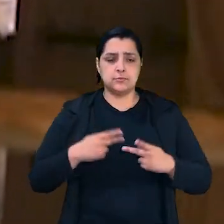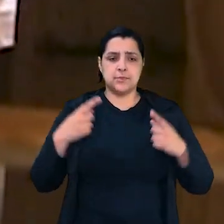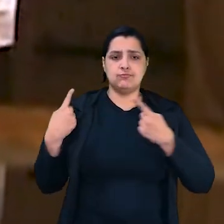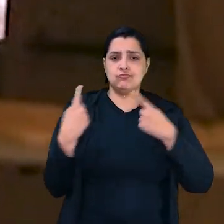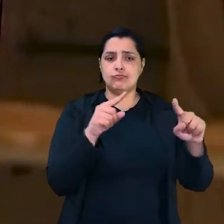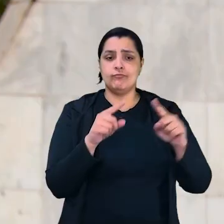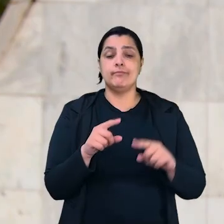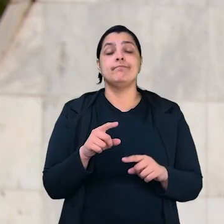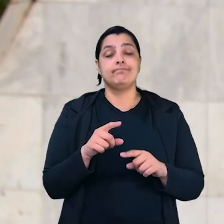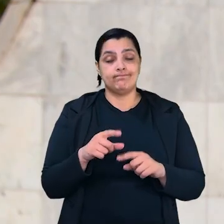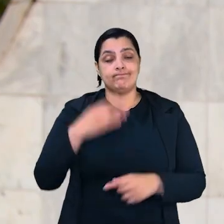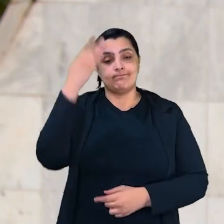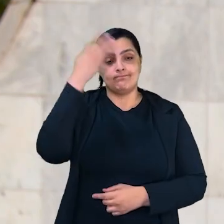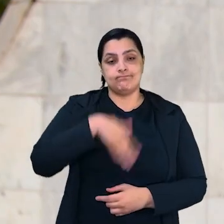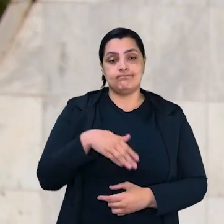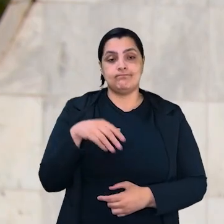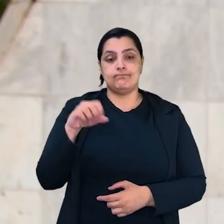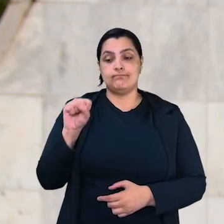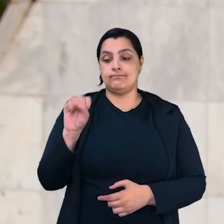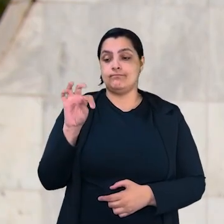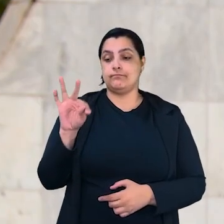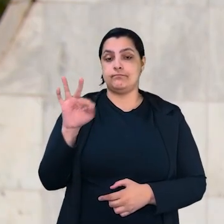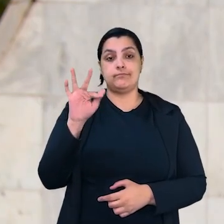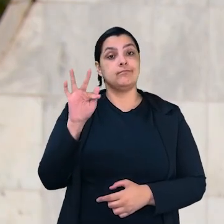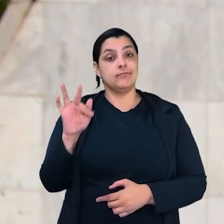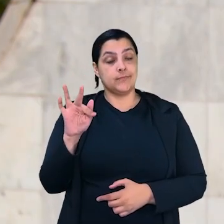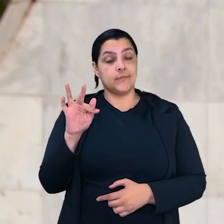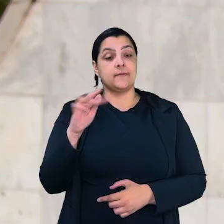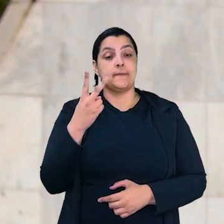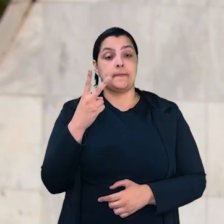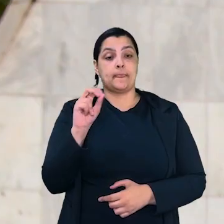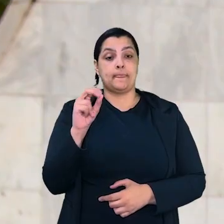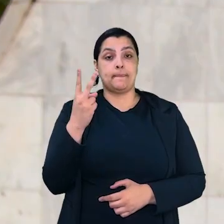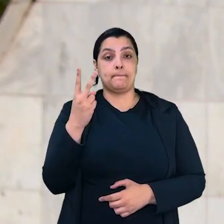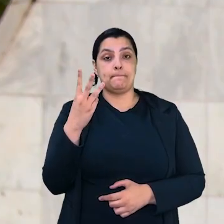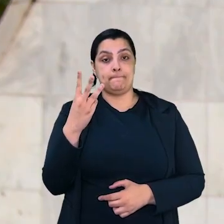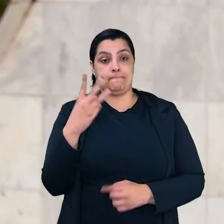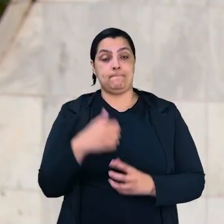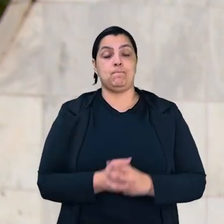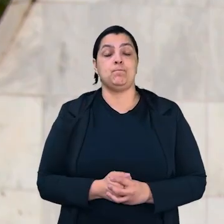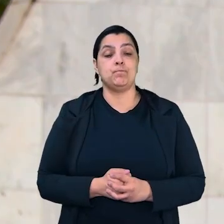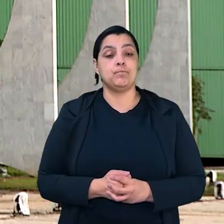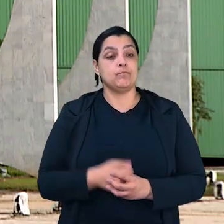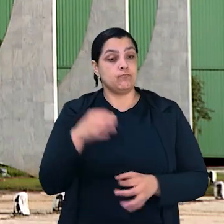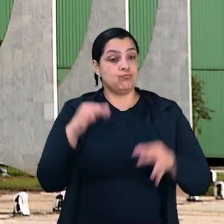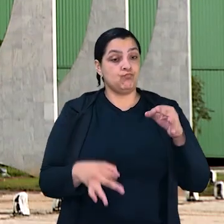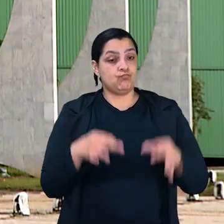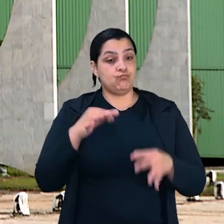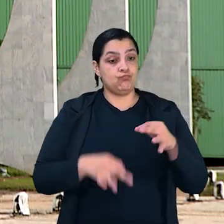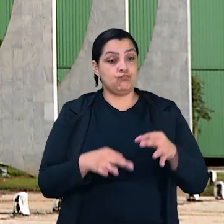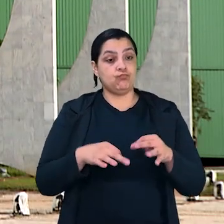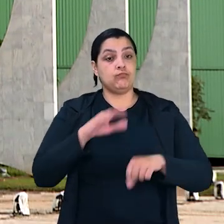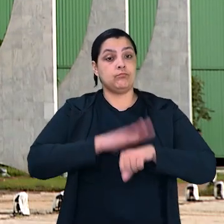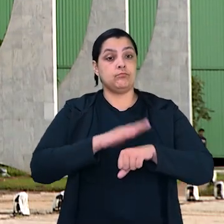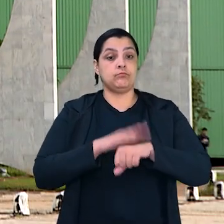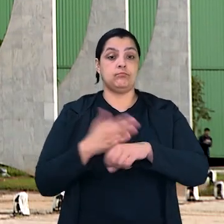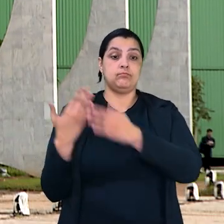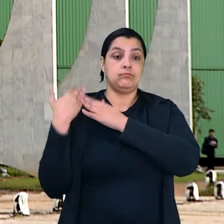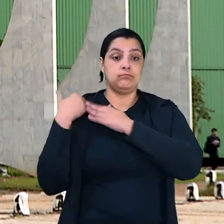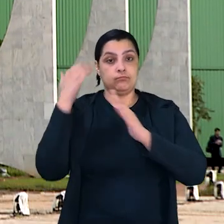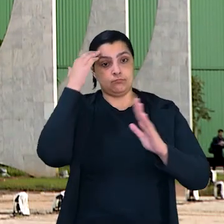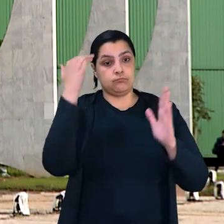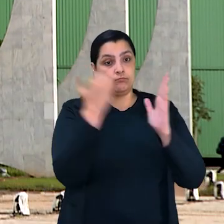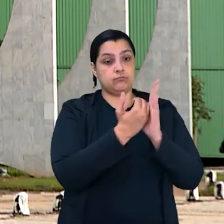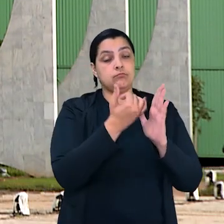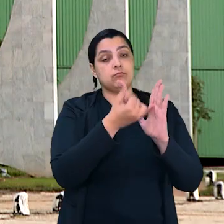direitos humanos. Essa situação foi reconhecida pelo Supremo Tribunal Federal em 2023, quando a Corte julgou a